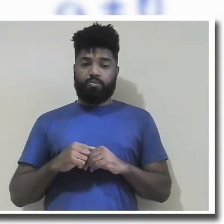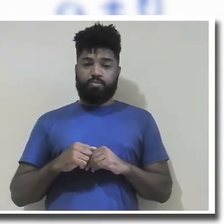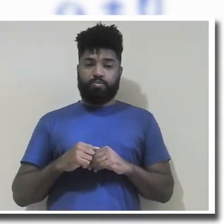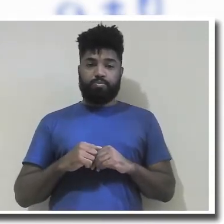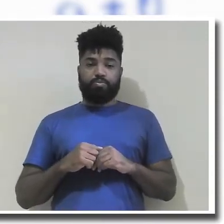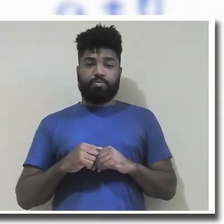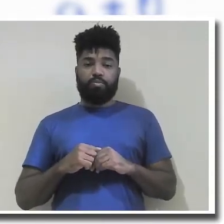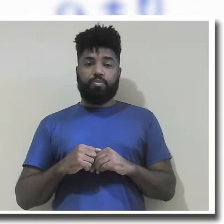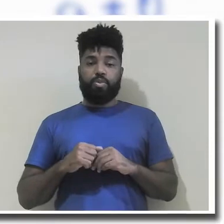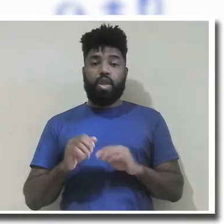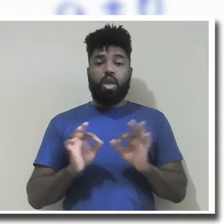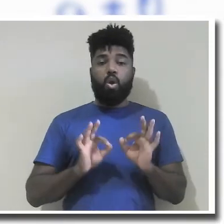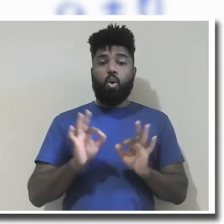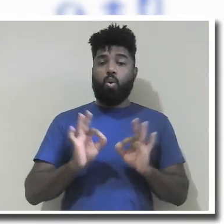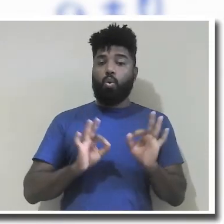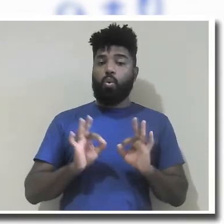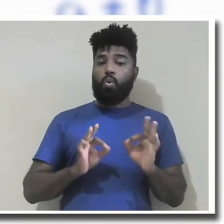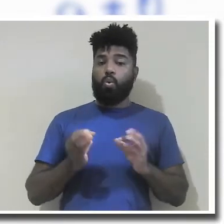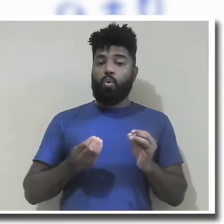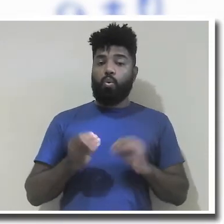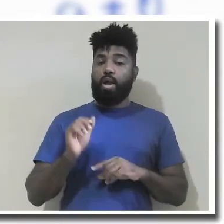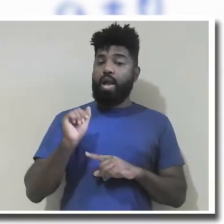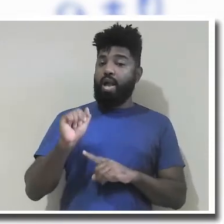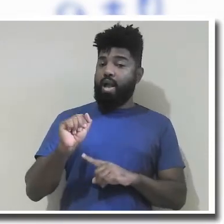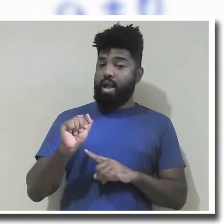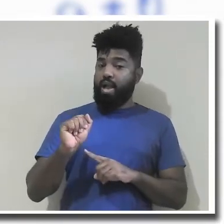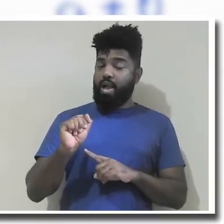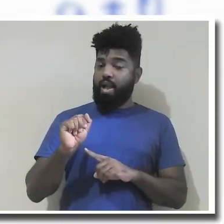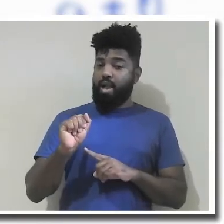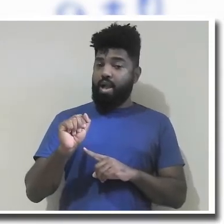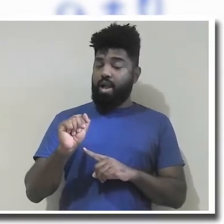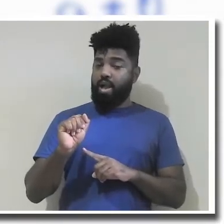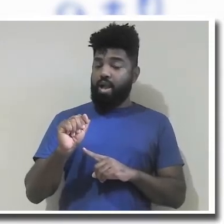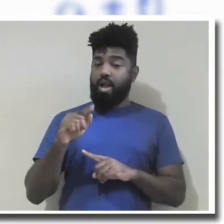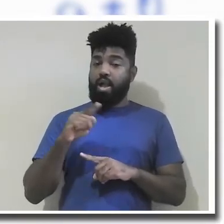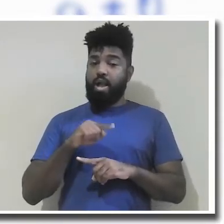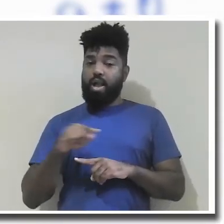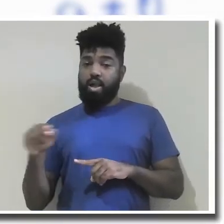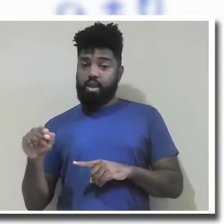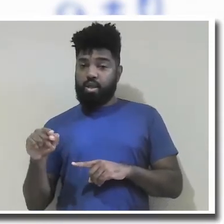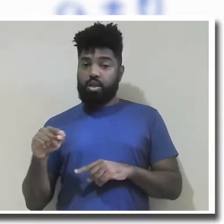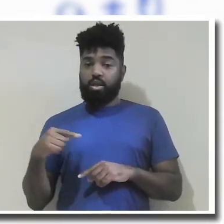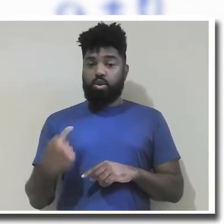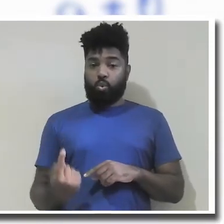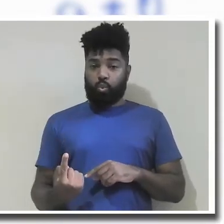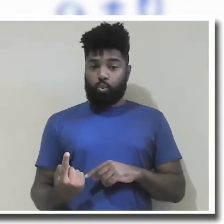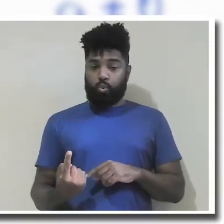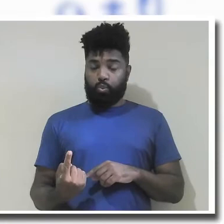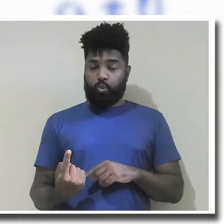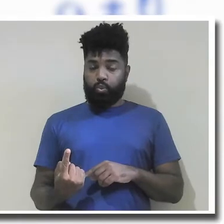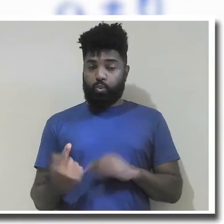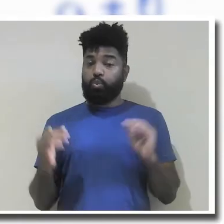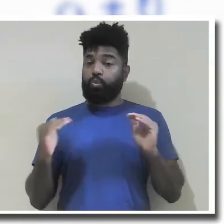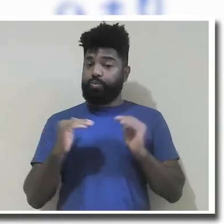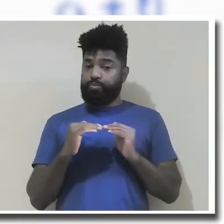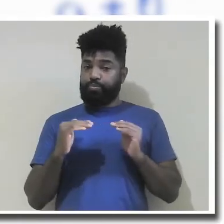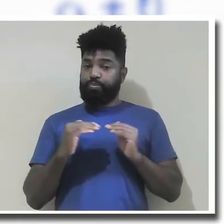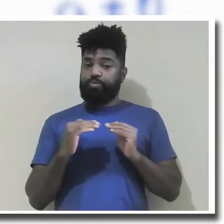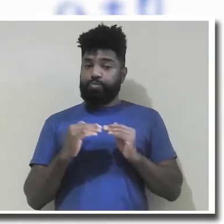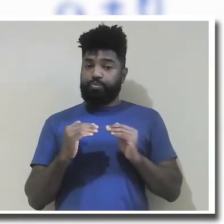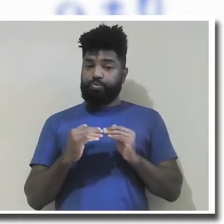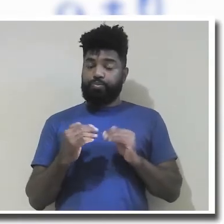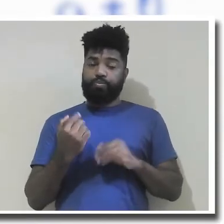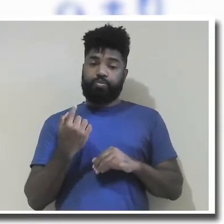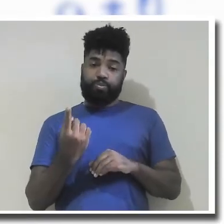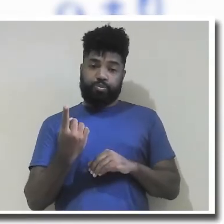Podemos reescrever este A aqui como A dividido por 1. Equivalente. Vezes